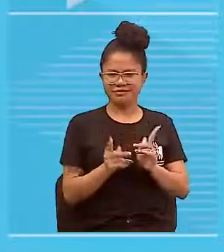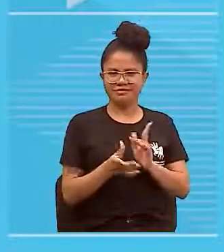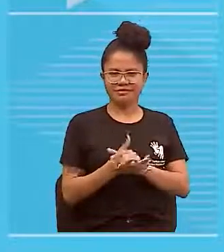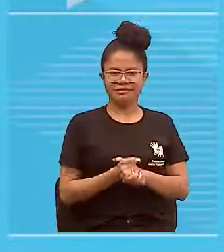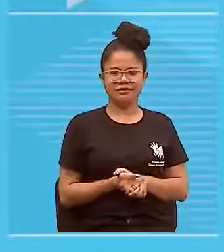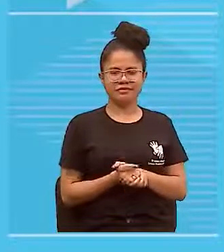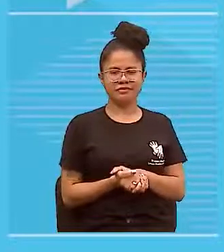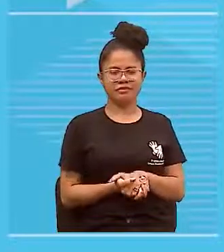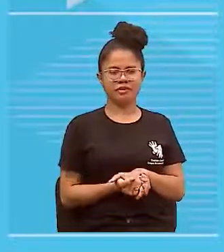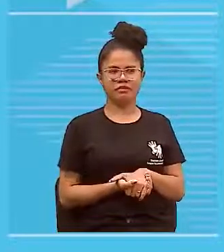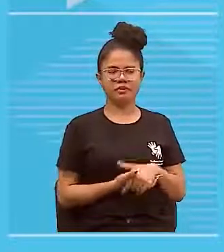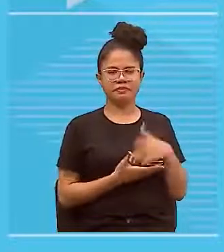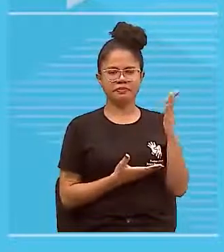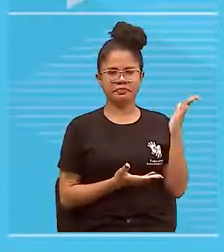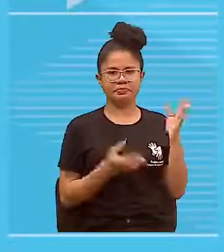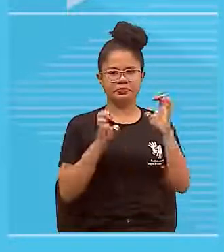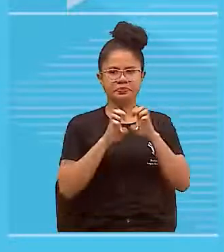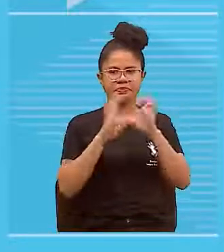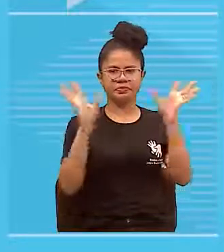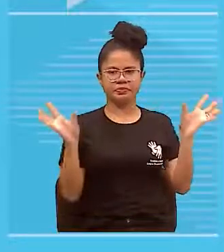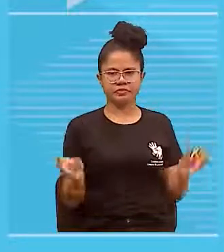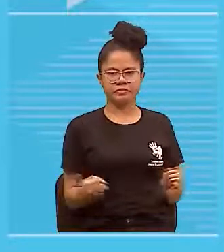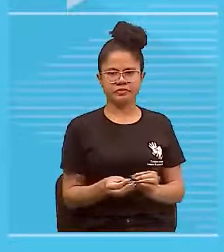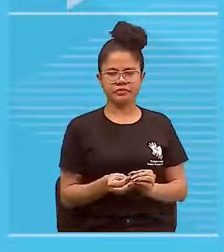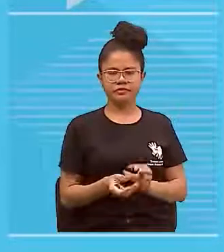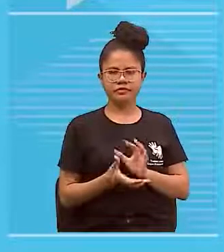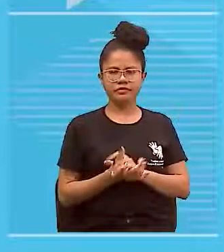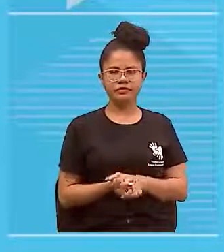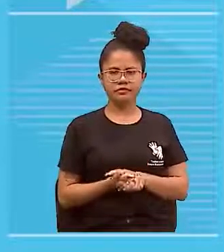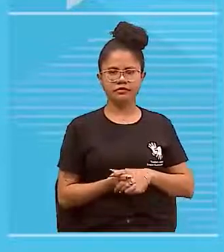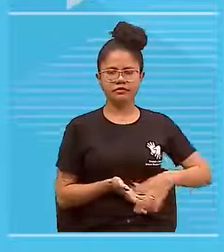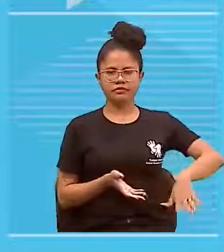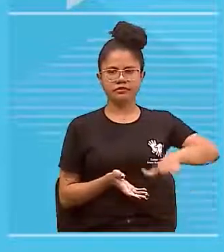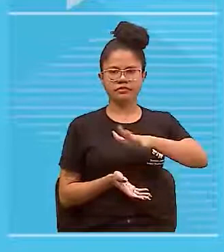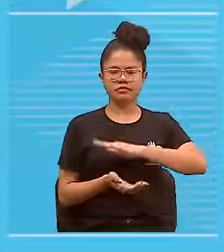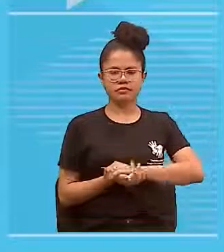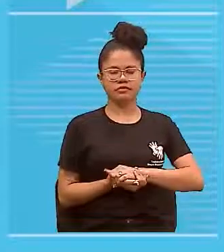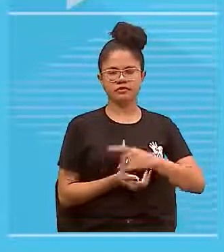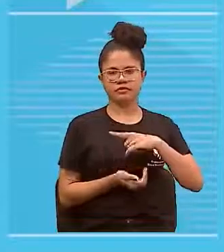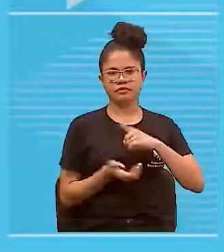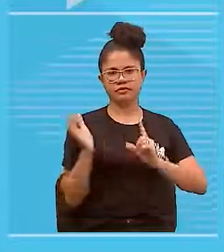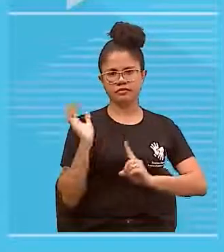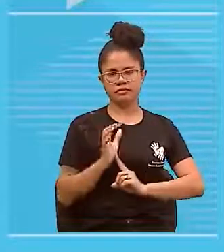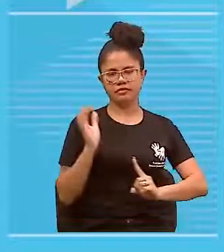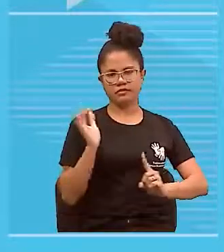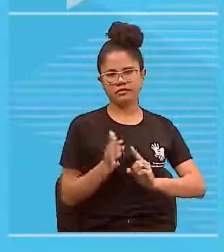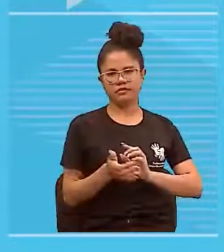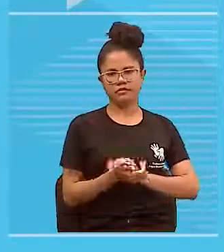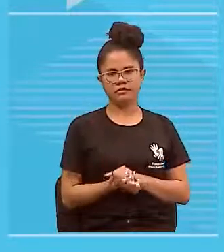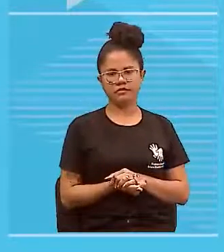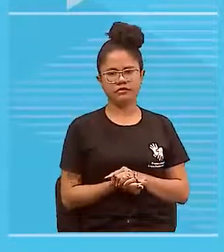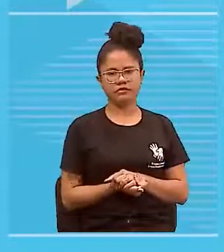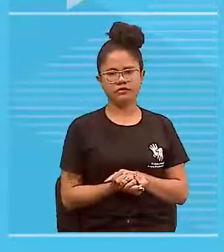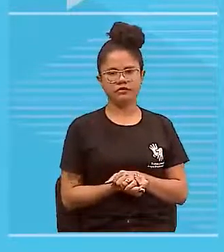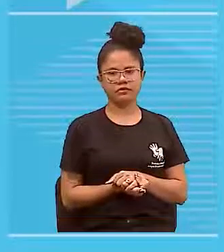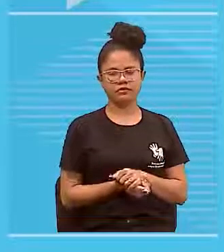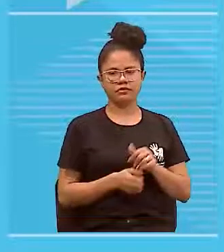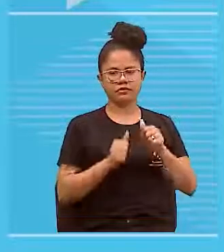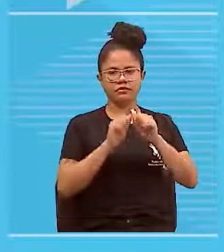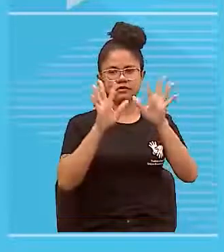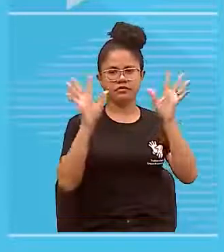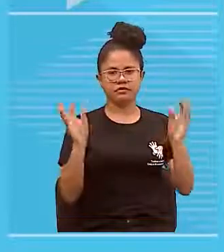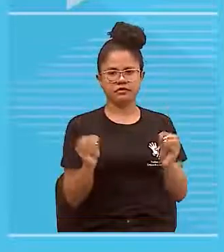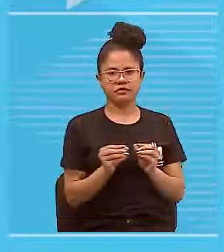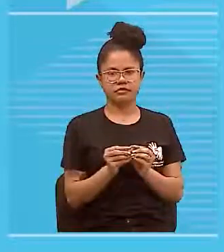Então, isso é que vai ser esse ecossistema. Na Terra tem as interferências dos fatores abióticos? Totalmente. Na